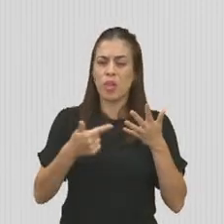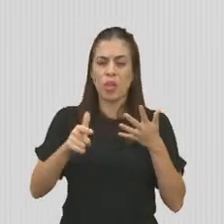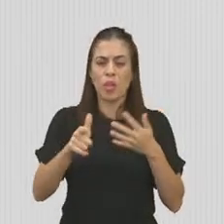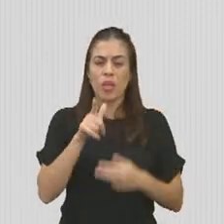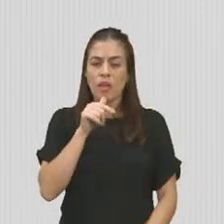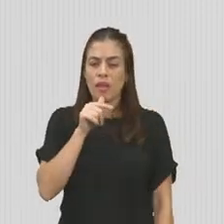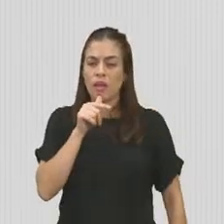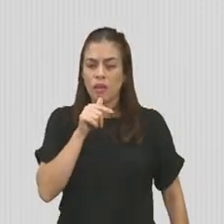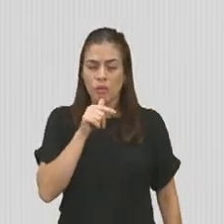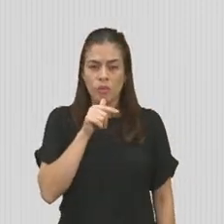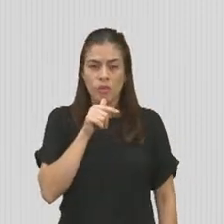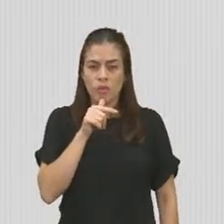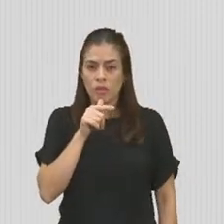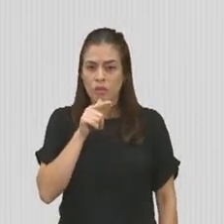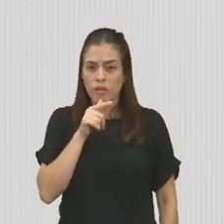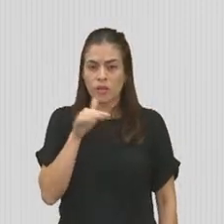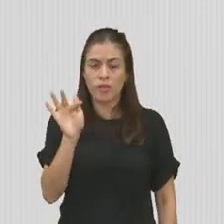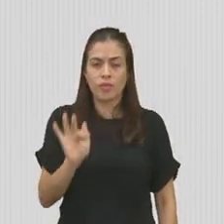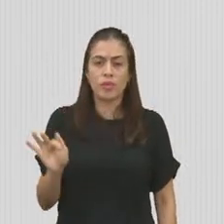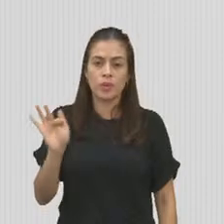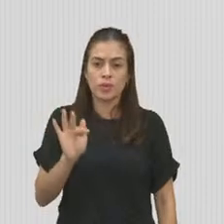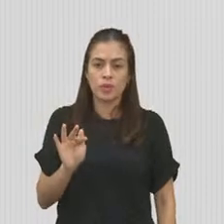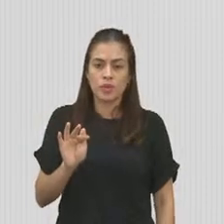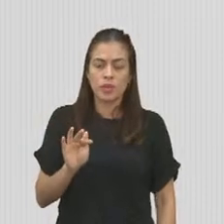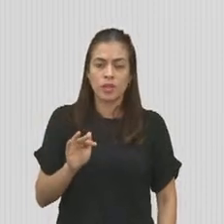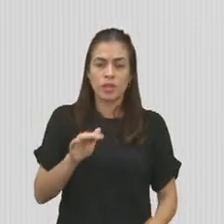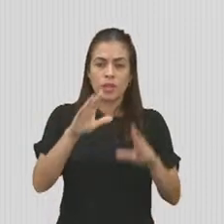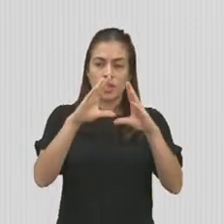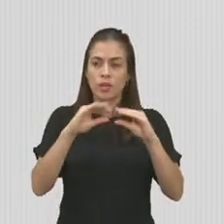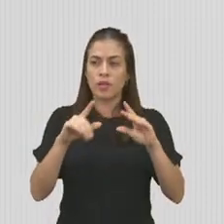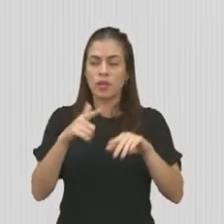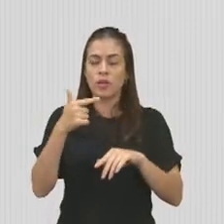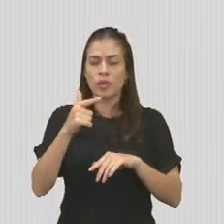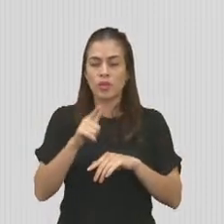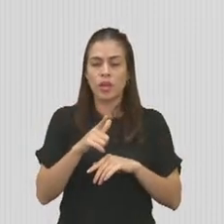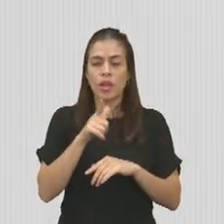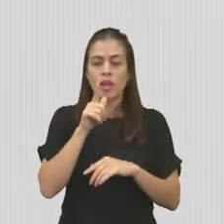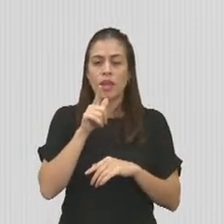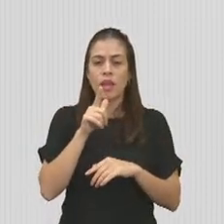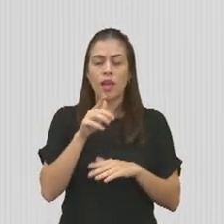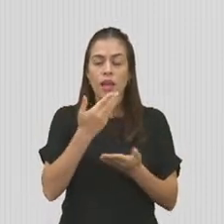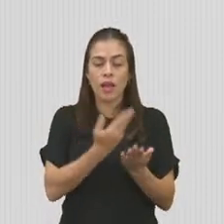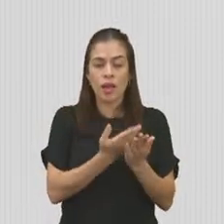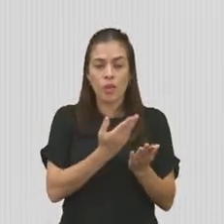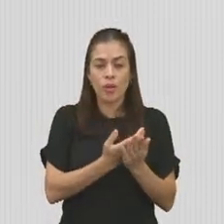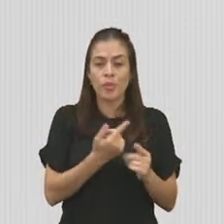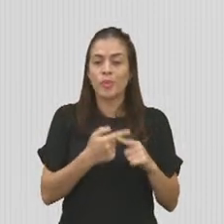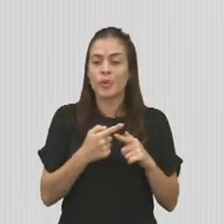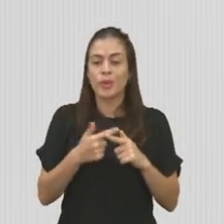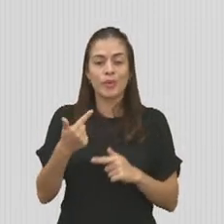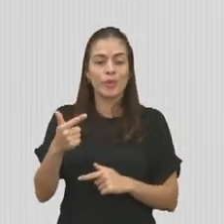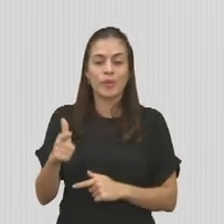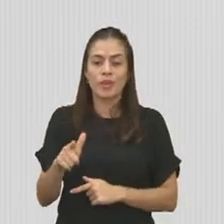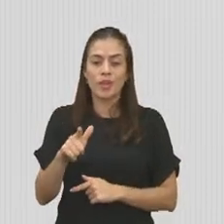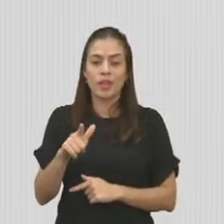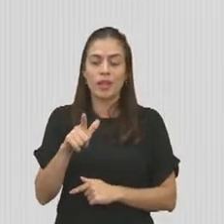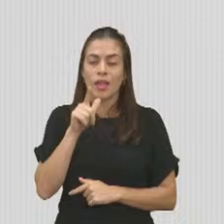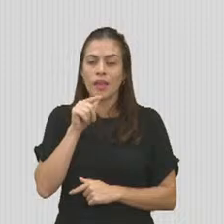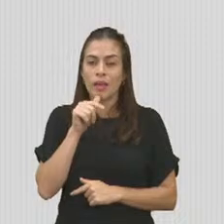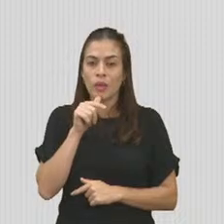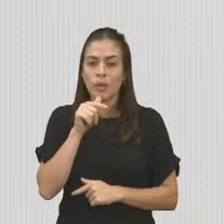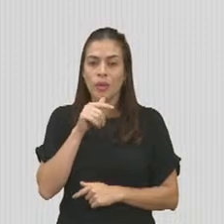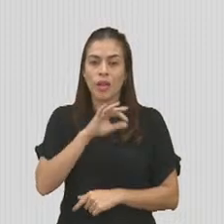água. A faculdade Anhanguera, que é uma das maiores faculdades de Jacareí, não vai ter aula hoje por falta de água. A delegacia, que fica ali na